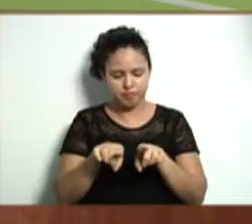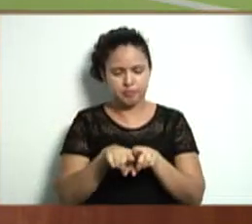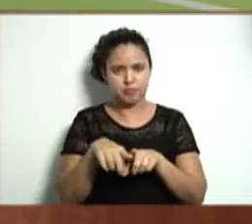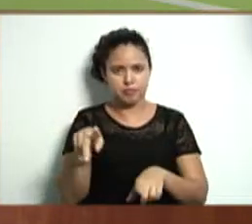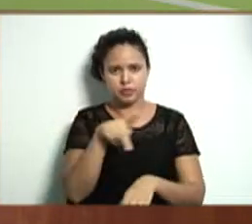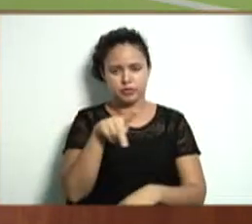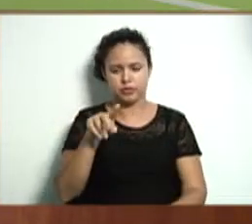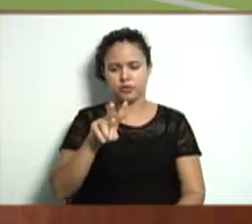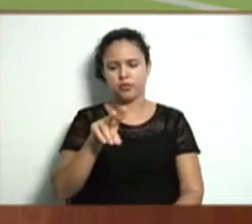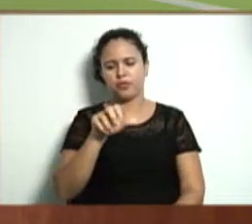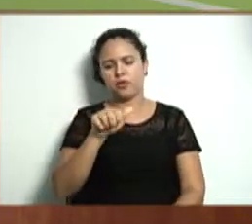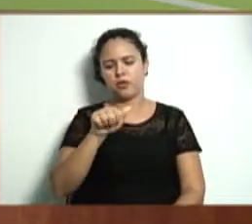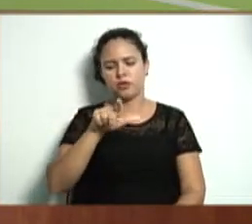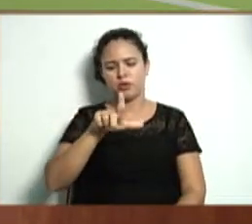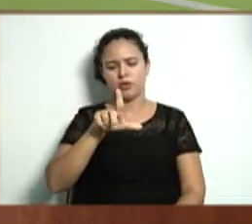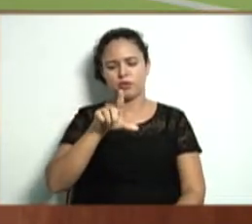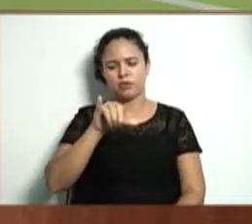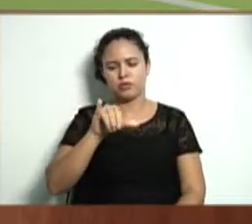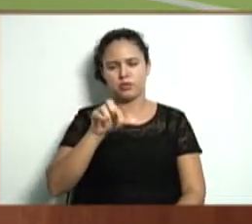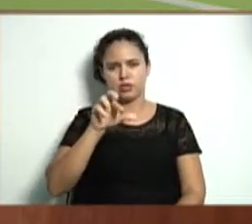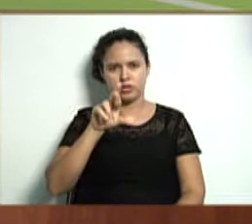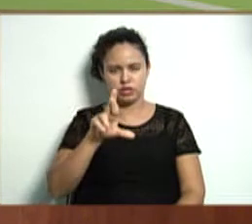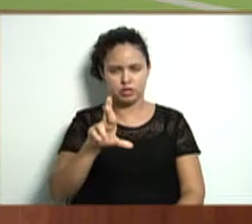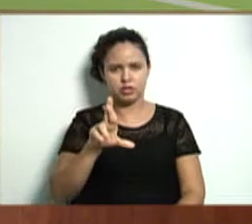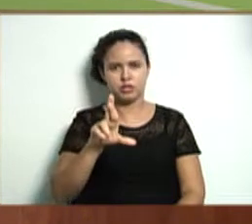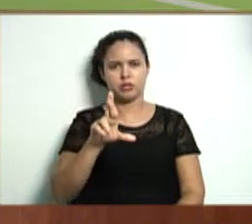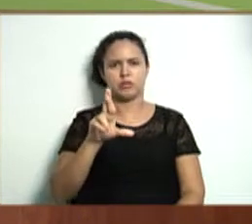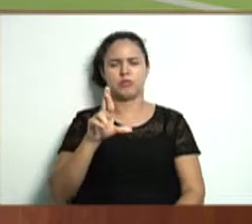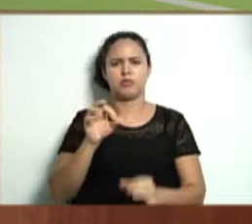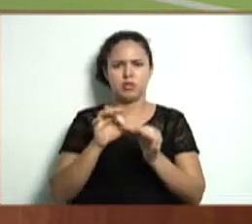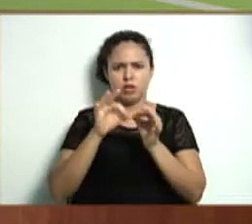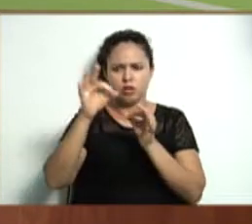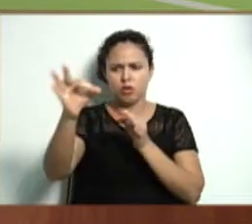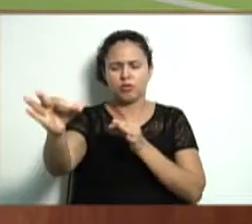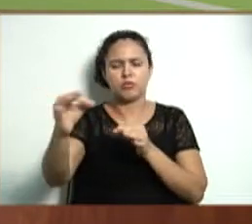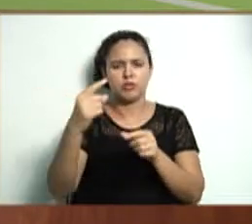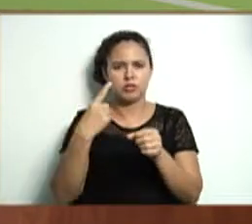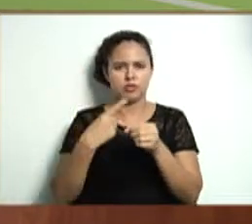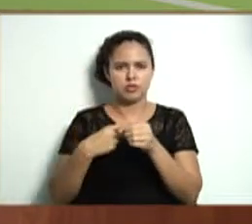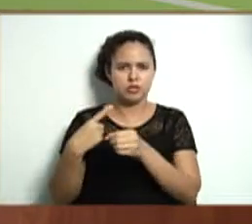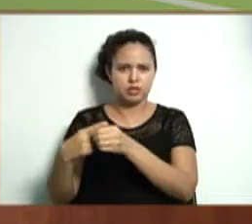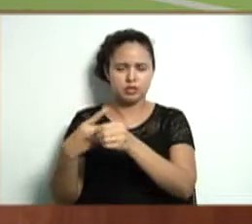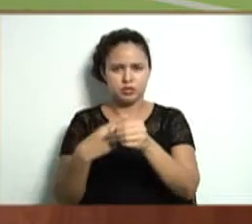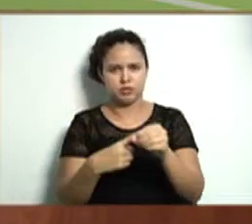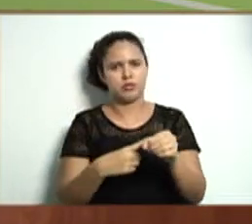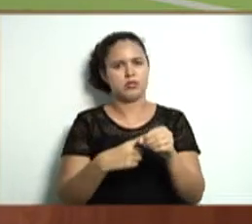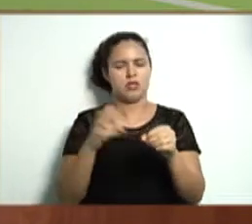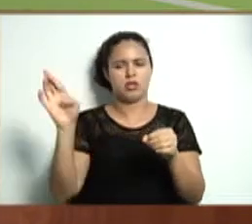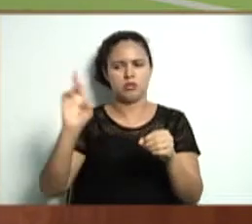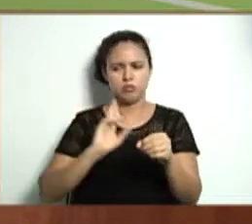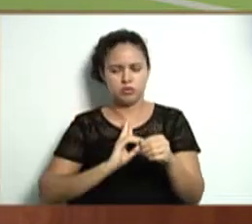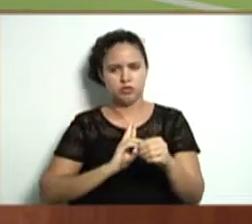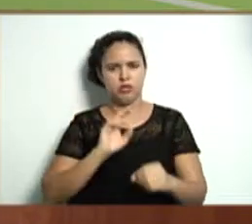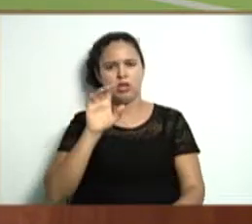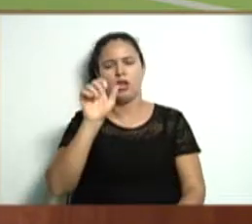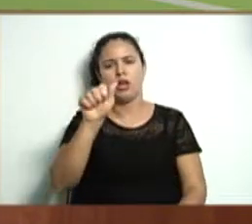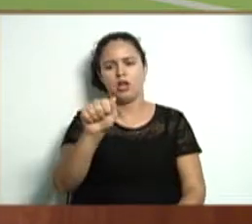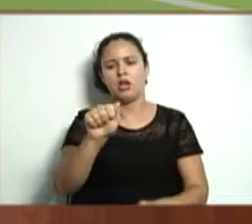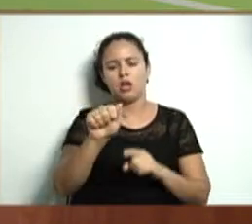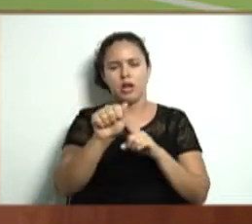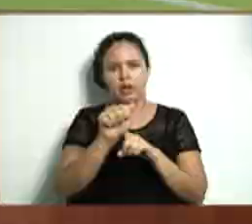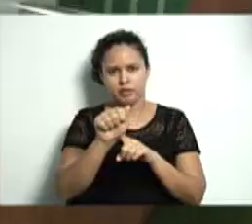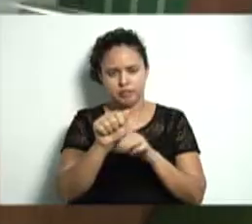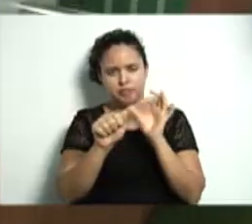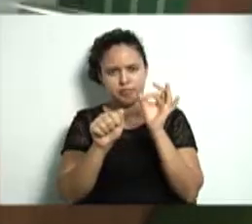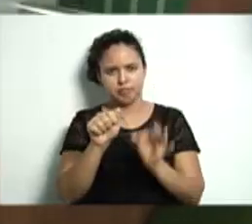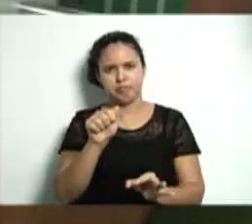Valdir, lá da Escola Boa Esperança de Alta Floresta, também postou que os estudantes lá acertaram a